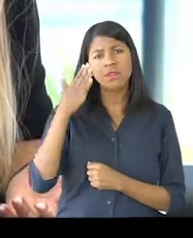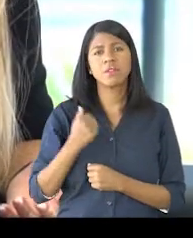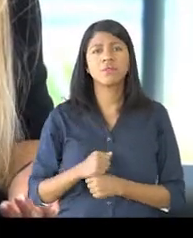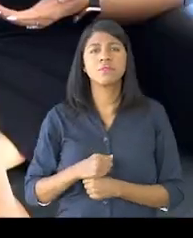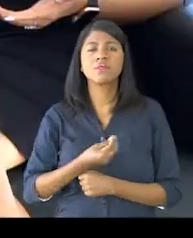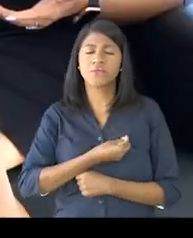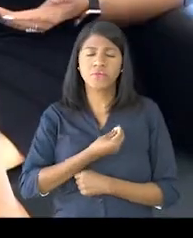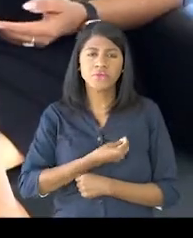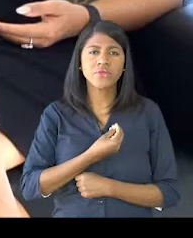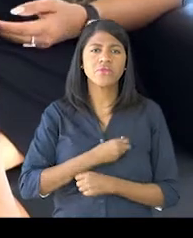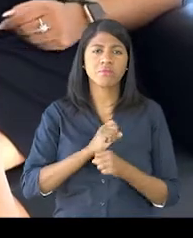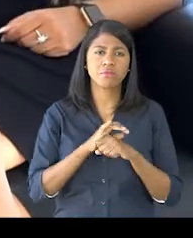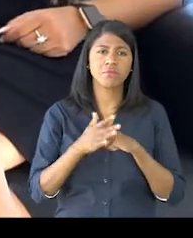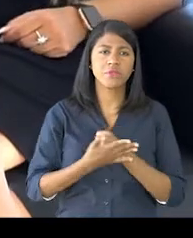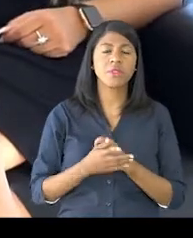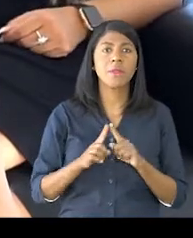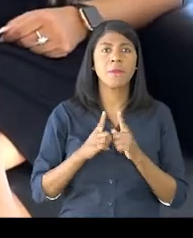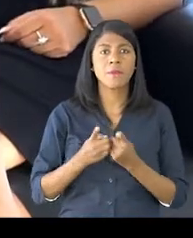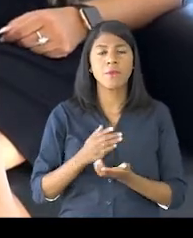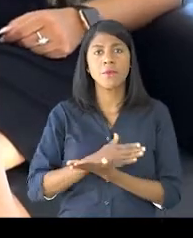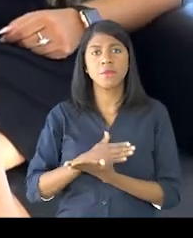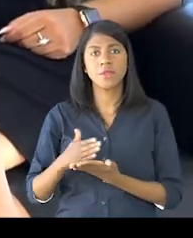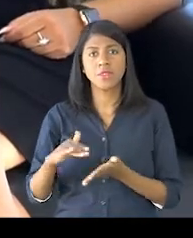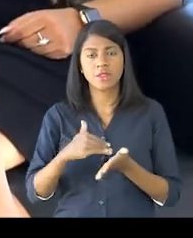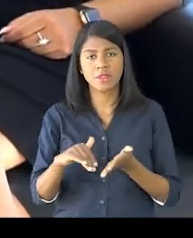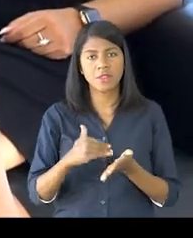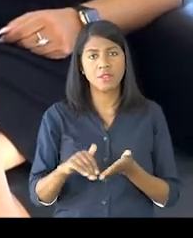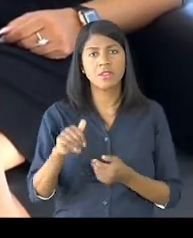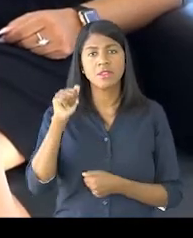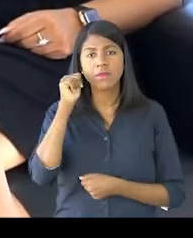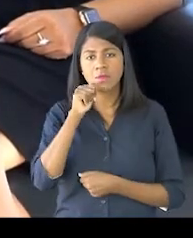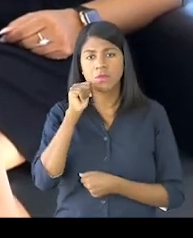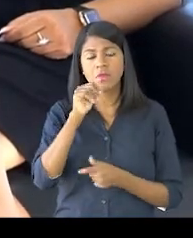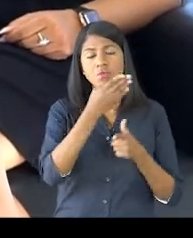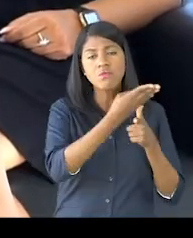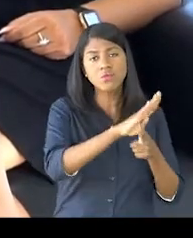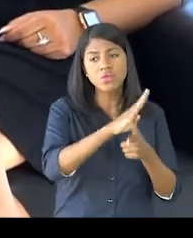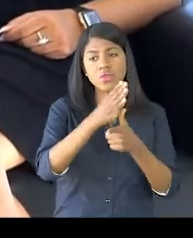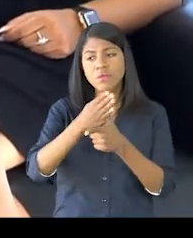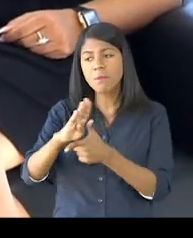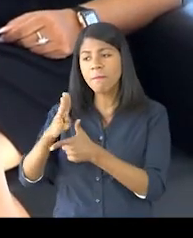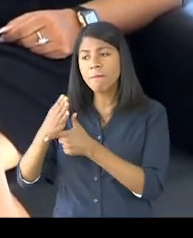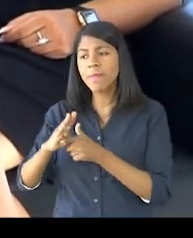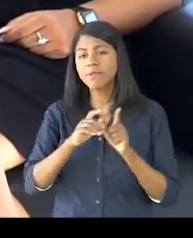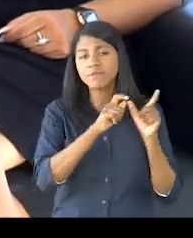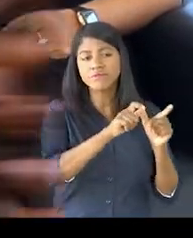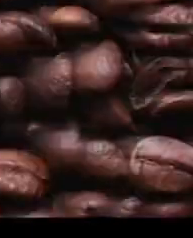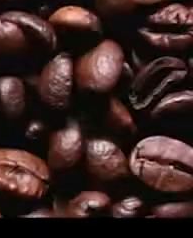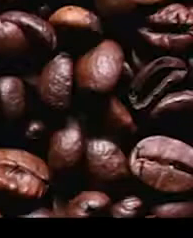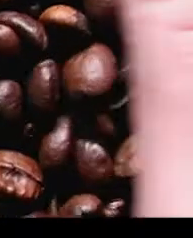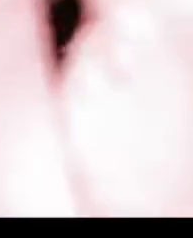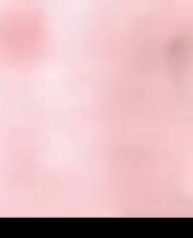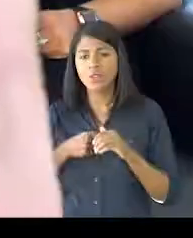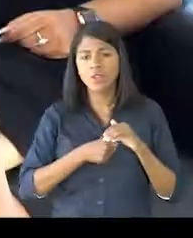ainda, né, a Secretaria das Mulheres nos bairros, para chegar até as que mais precisam.